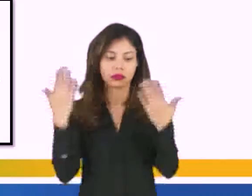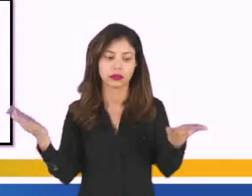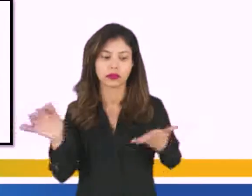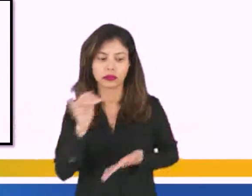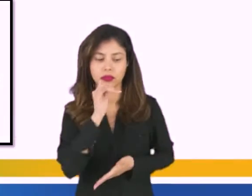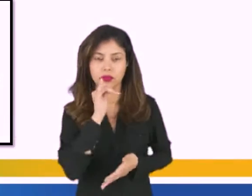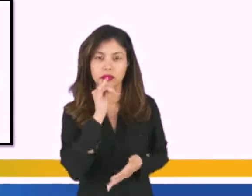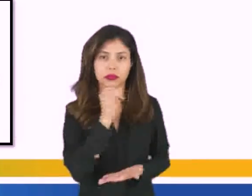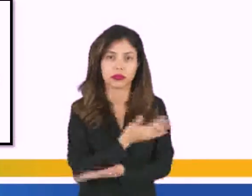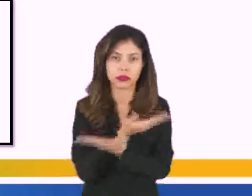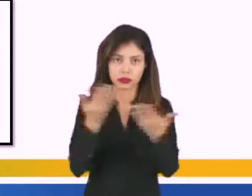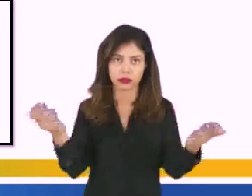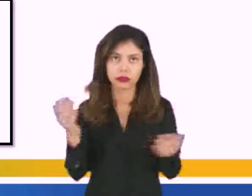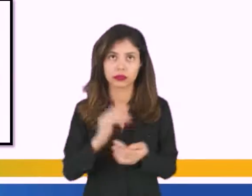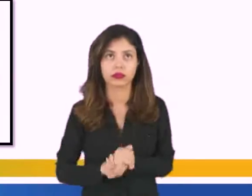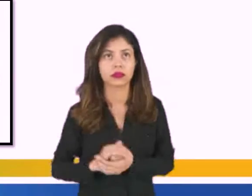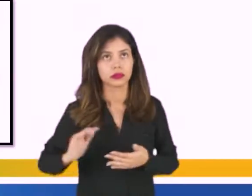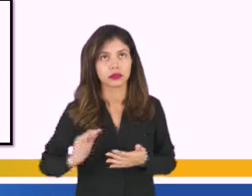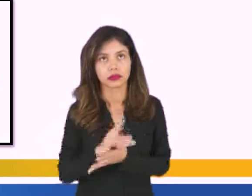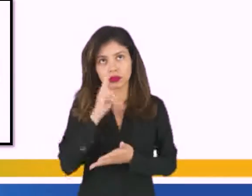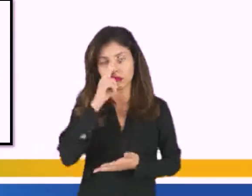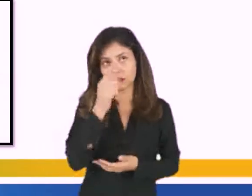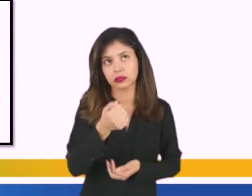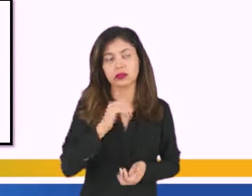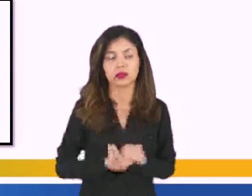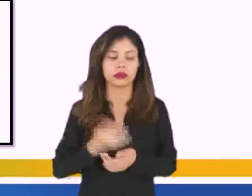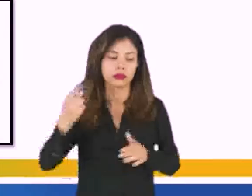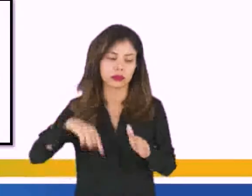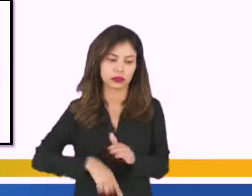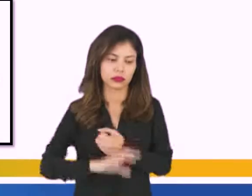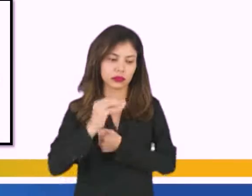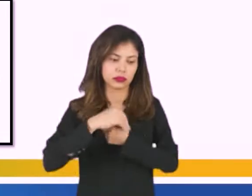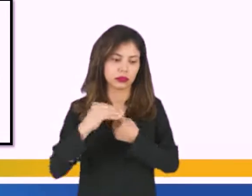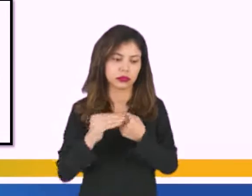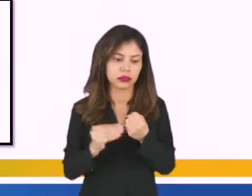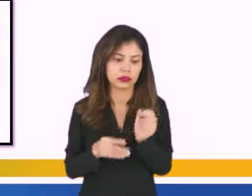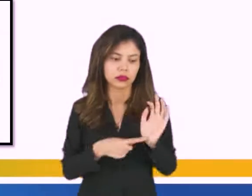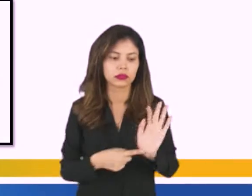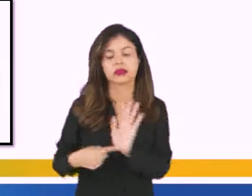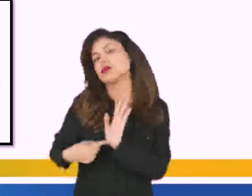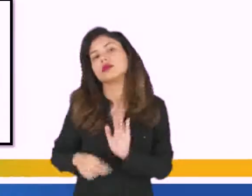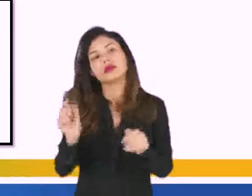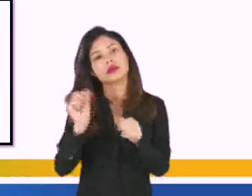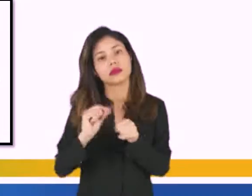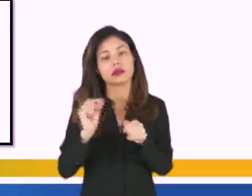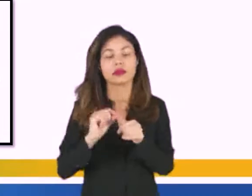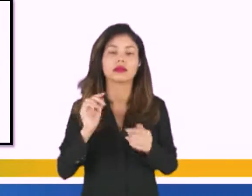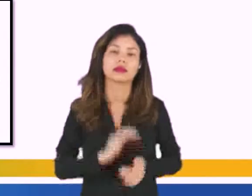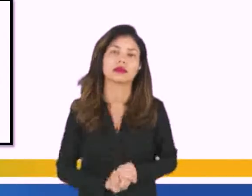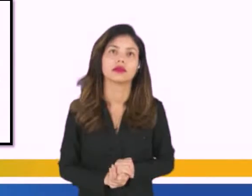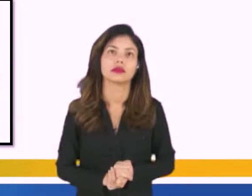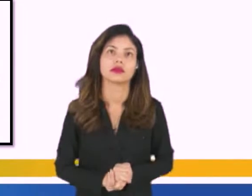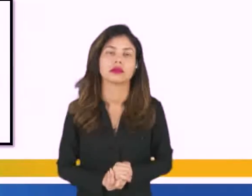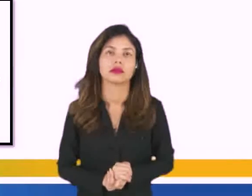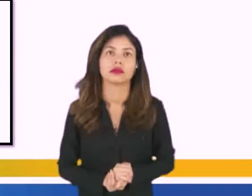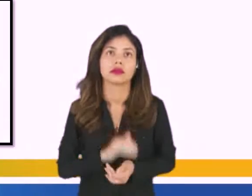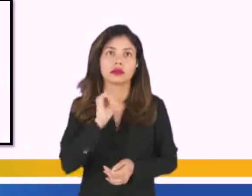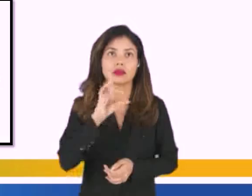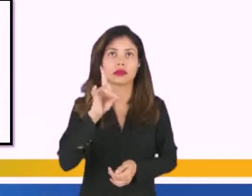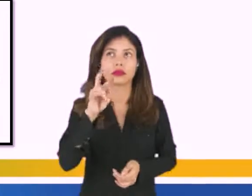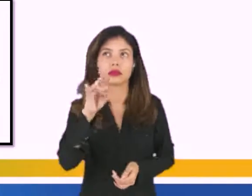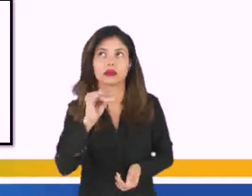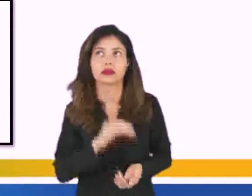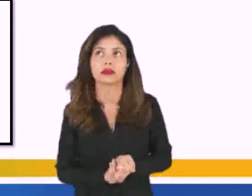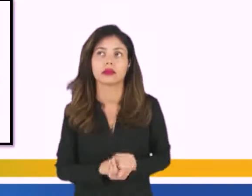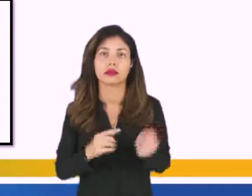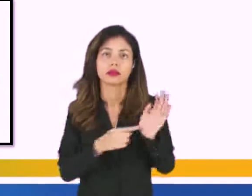exemplo para vocês, nós temos aqui as forças intermoleculares. Elas são feitas em ácidos, em hidrocarbonetos, né?